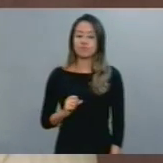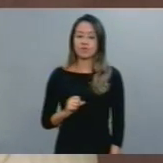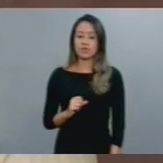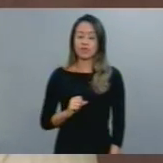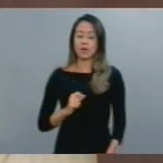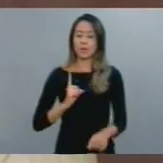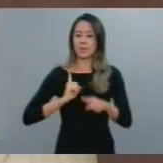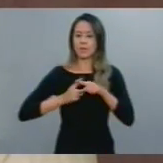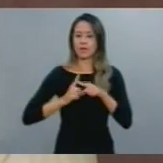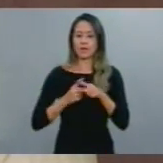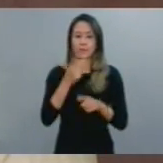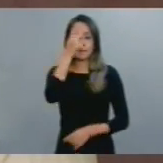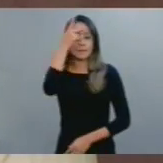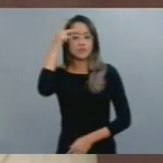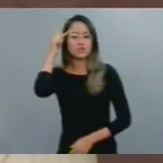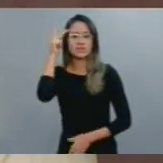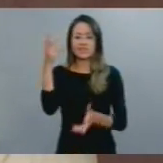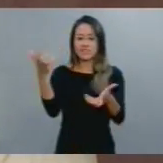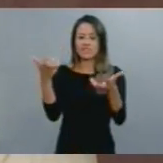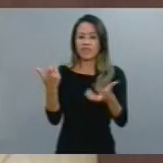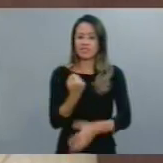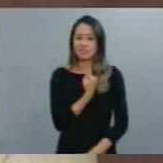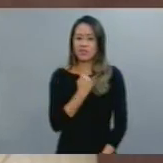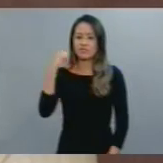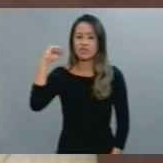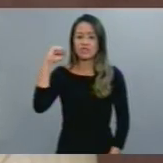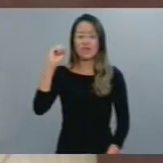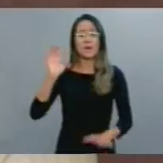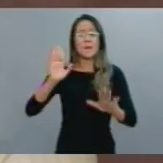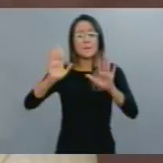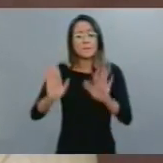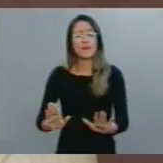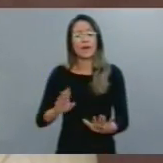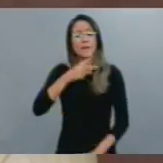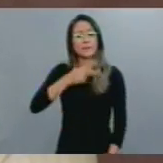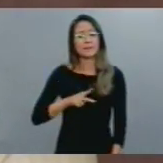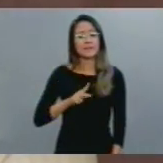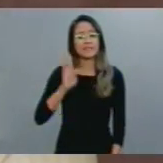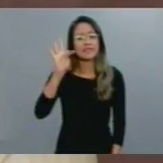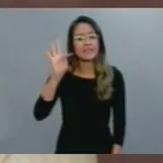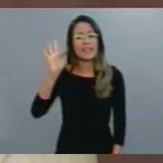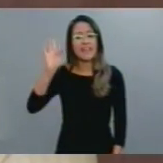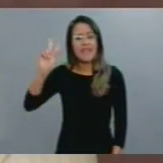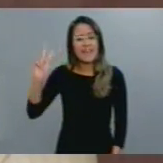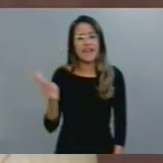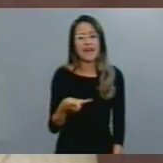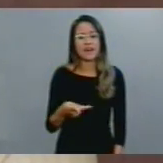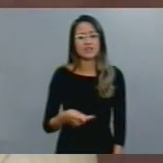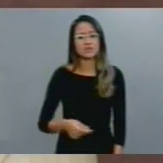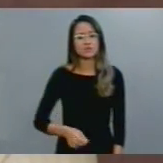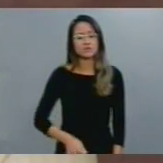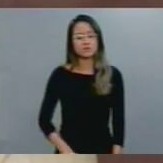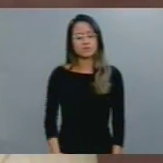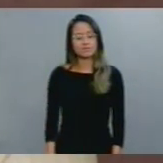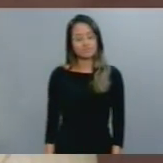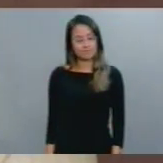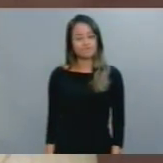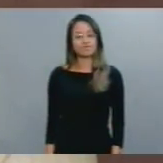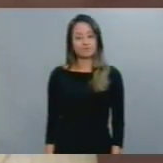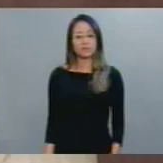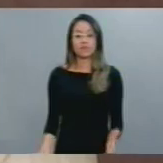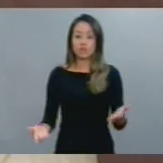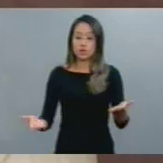a envergadura desse sentimento, fazendo isso é um erro.